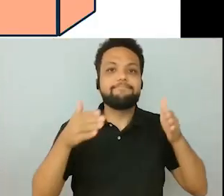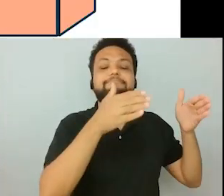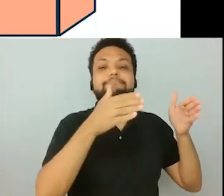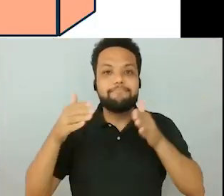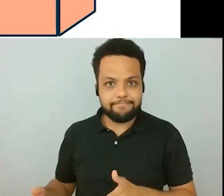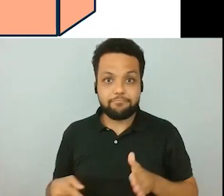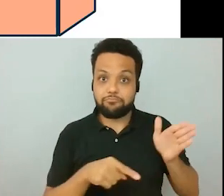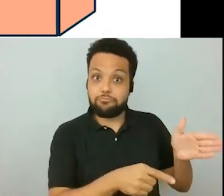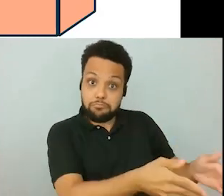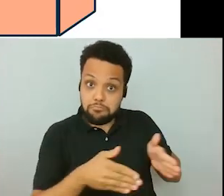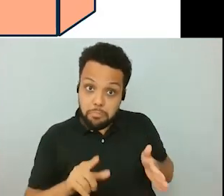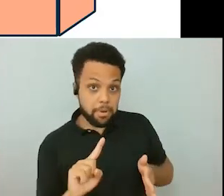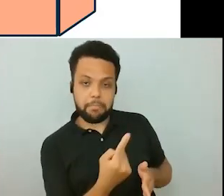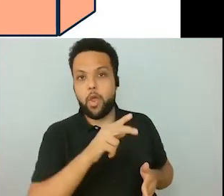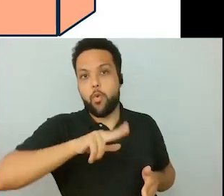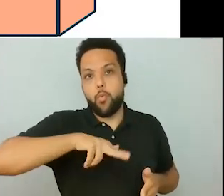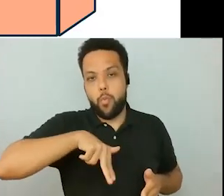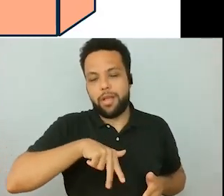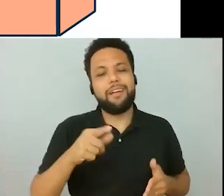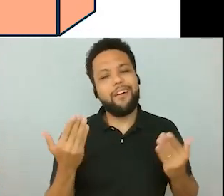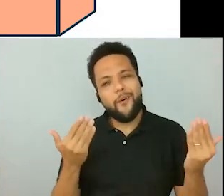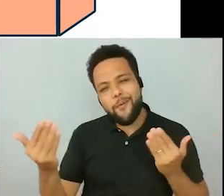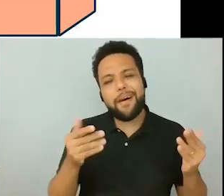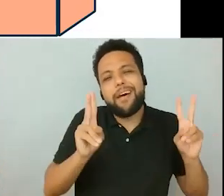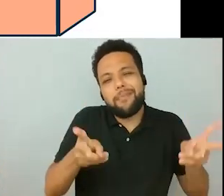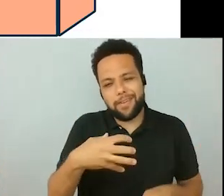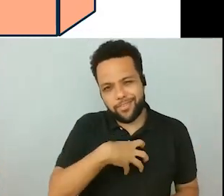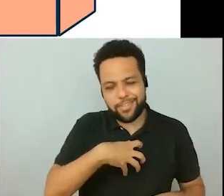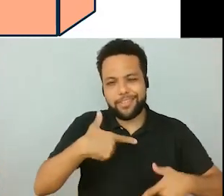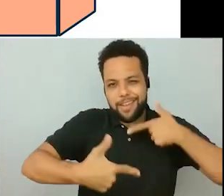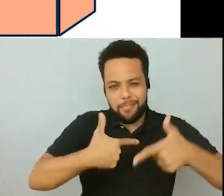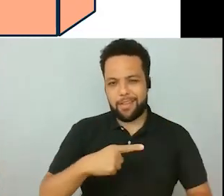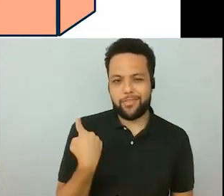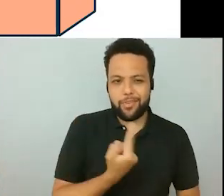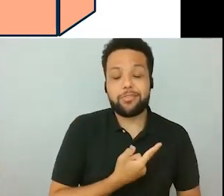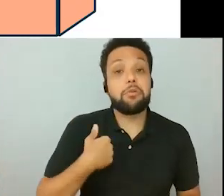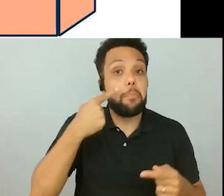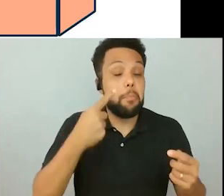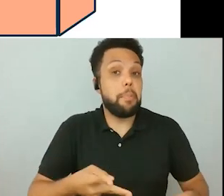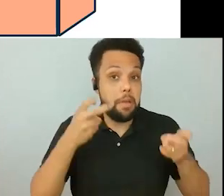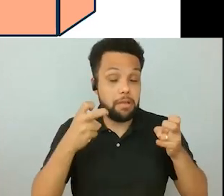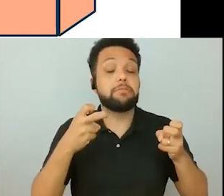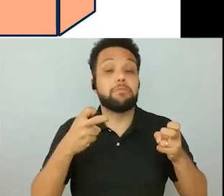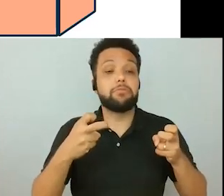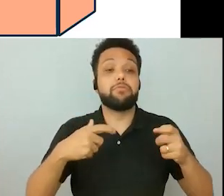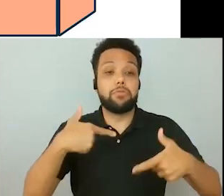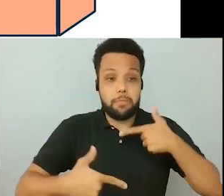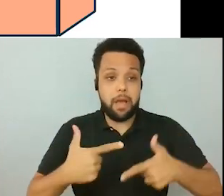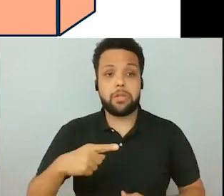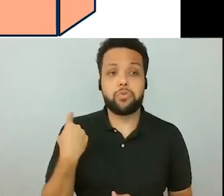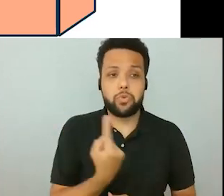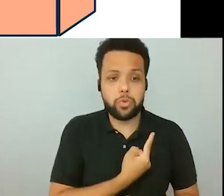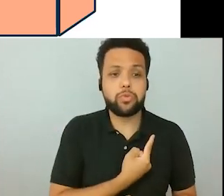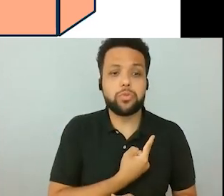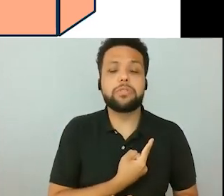E fazendo uma analogia com o nosso trabalho, eu vejo o desenvolvimento iterativo como um